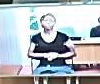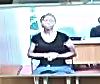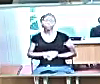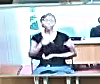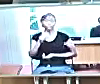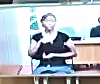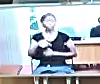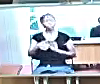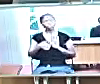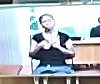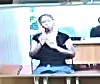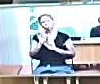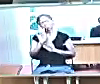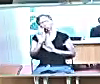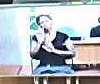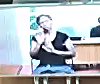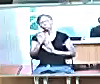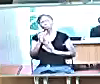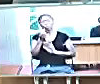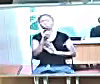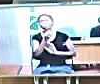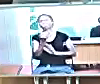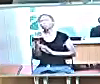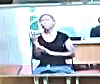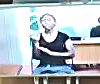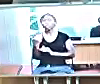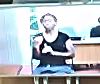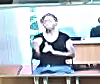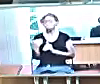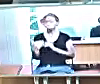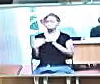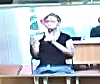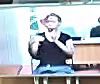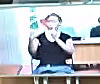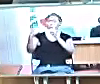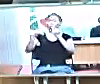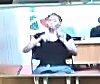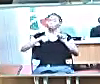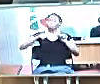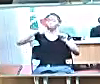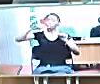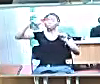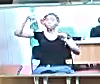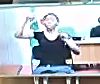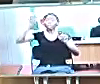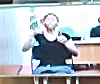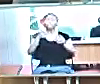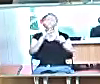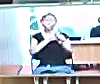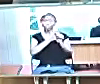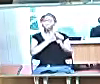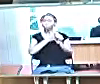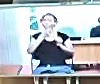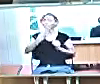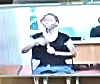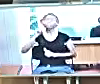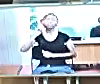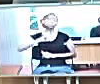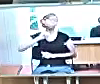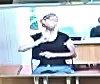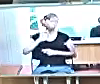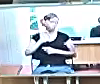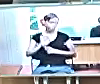aqui é só os dados de evolução é dada à dívida consolidada do estado que chegou